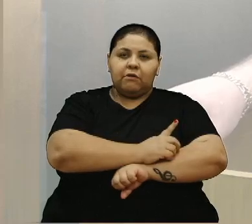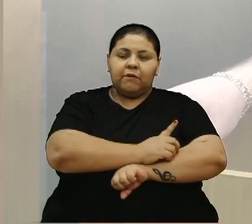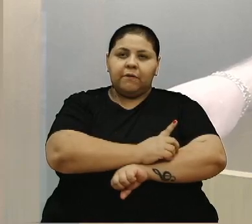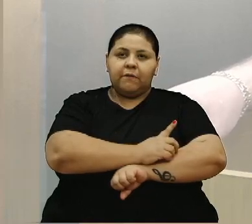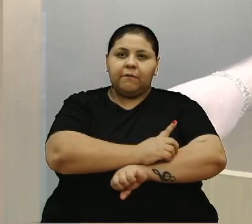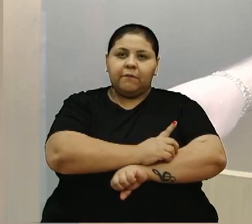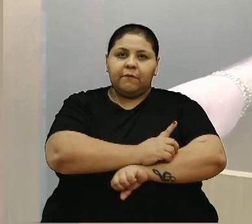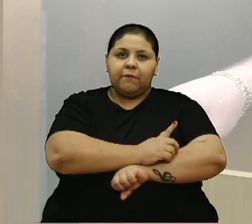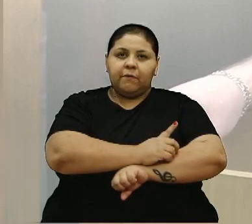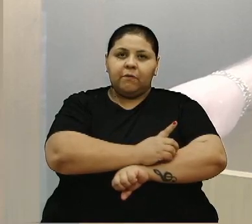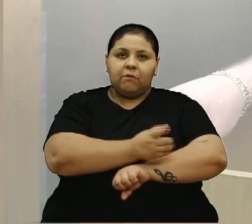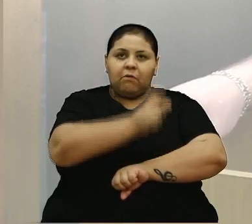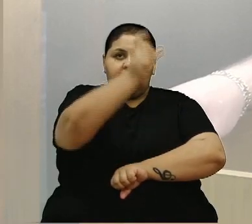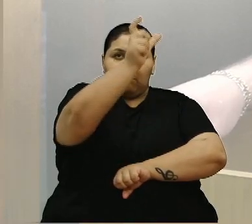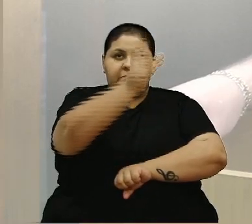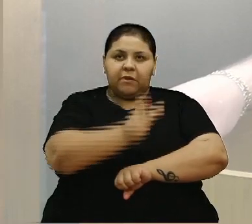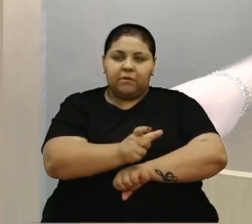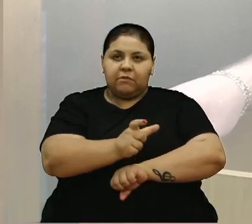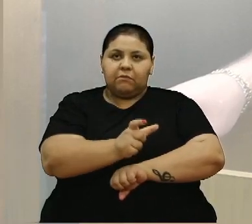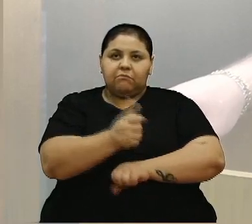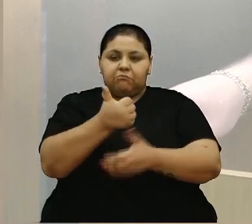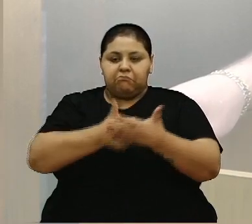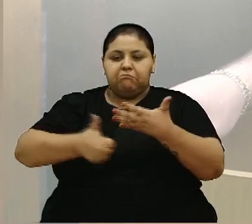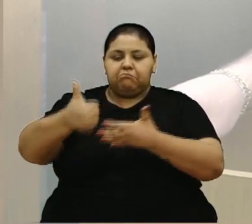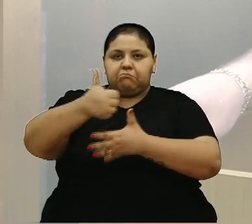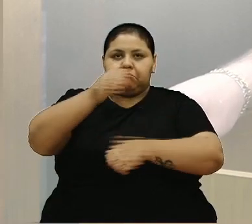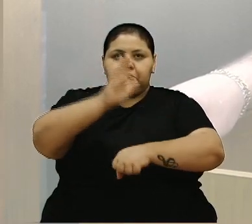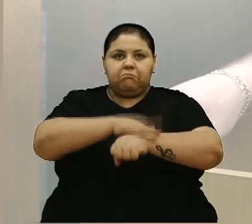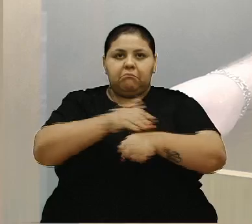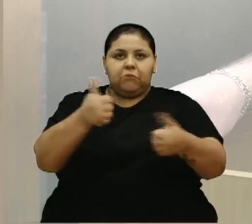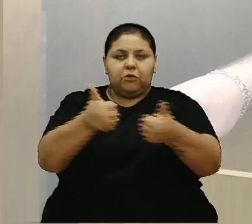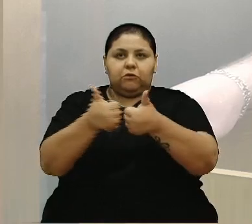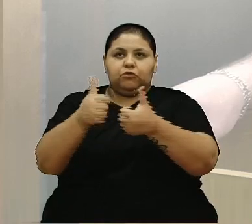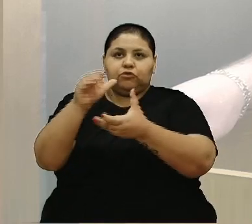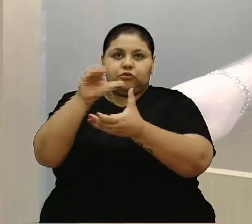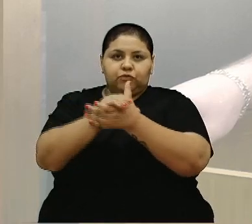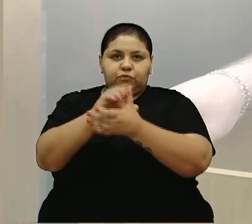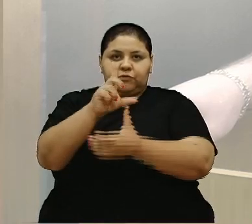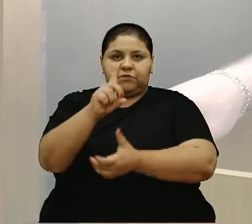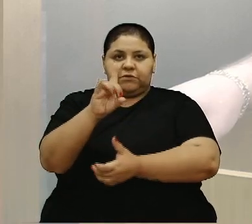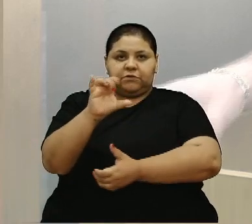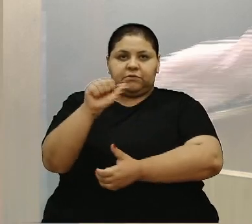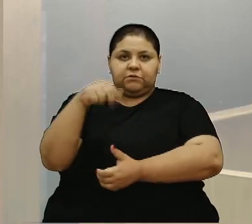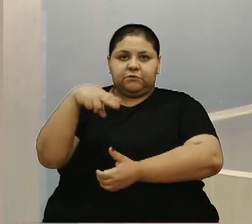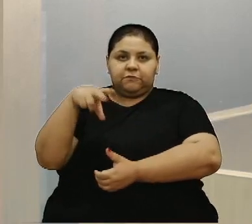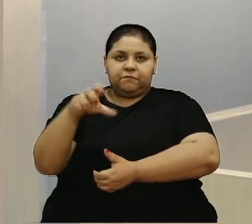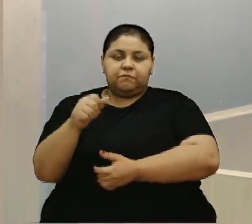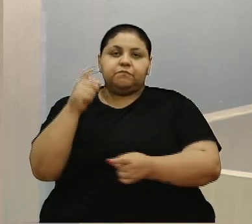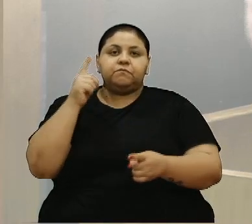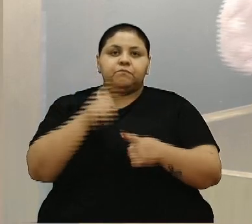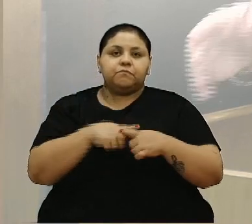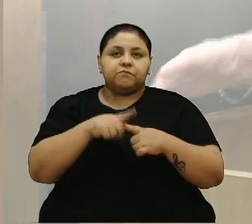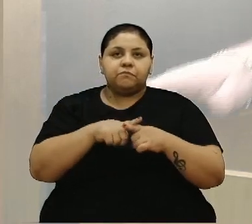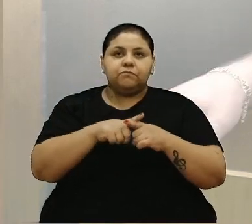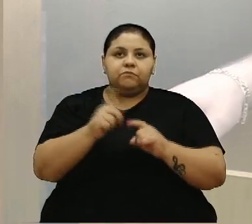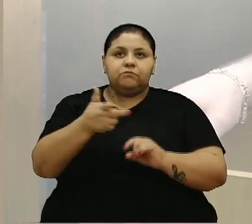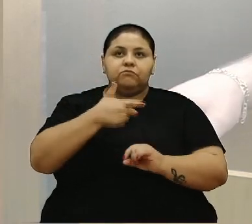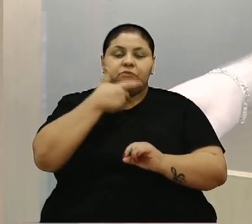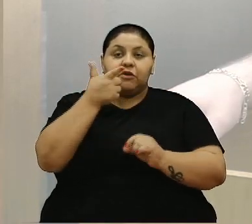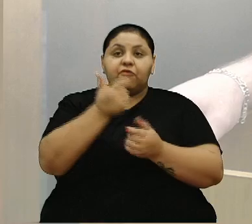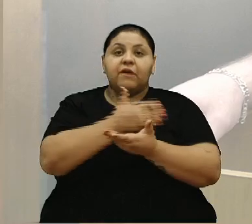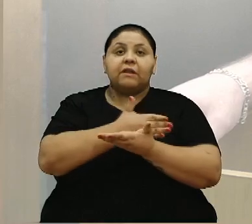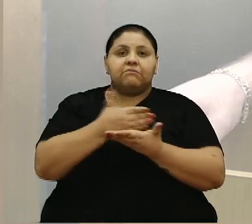presente, prestigiando esse momento junto com a sua esposa Diana. Então, por que eu faço esse relato